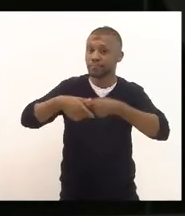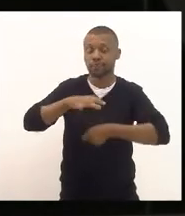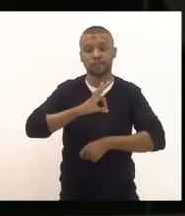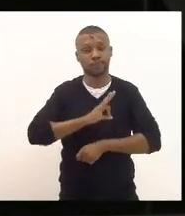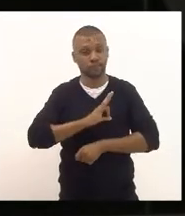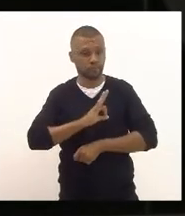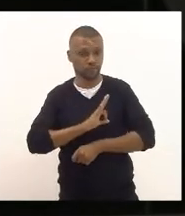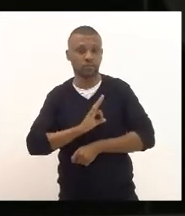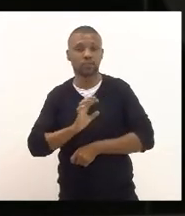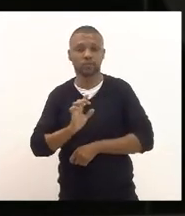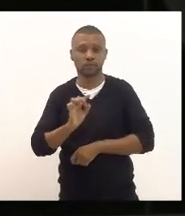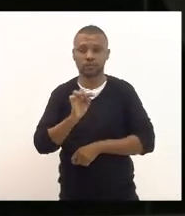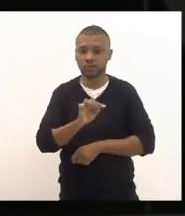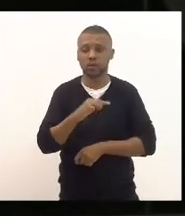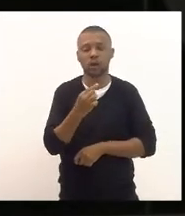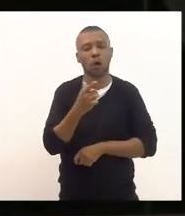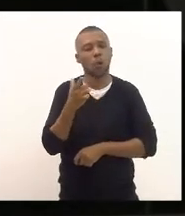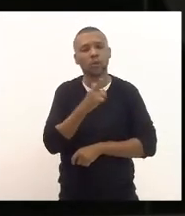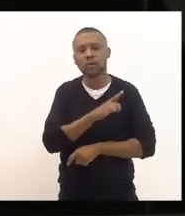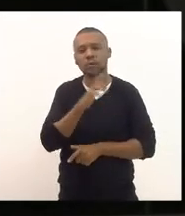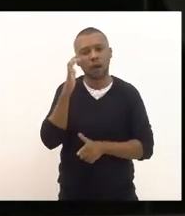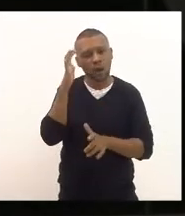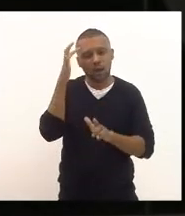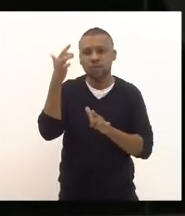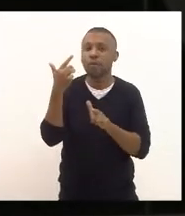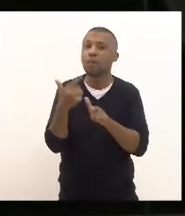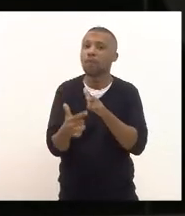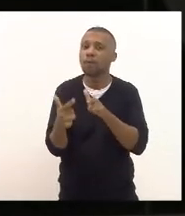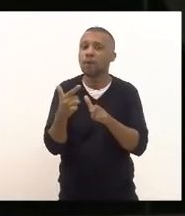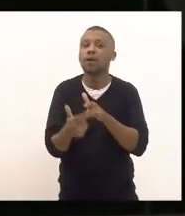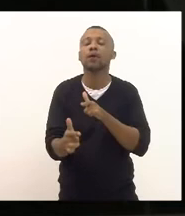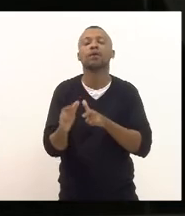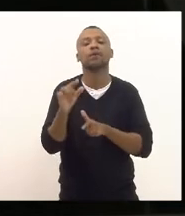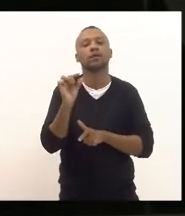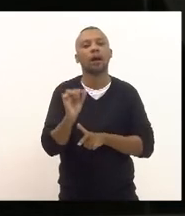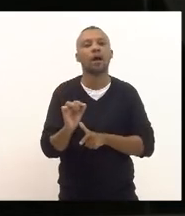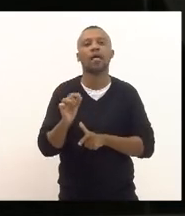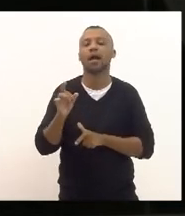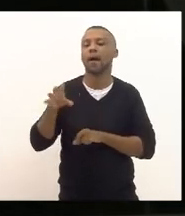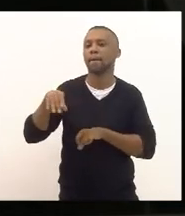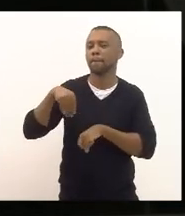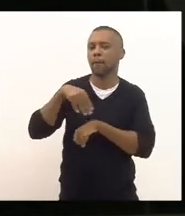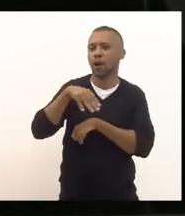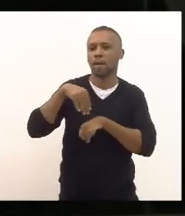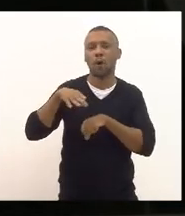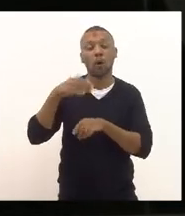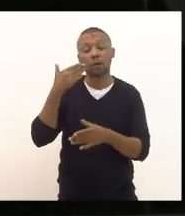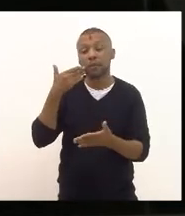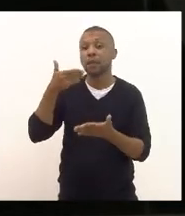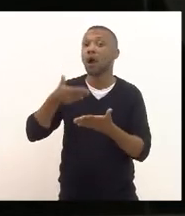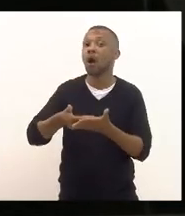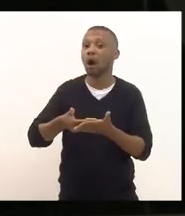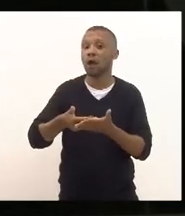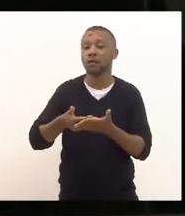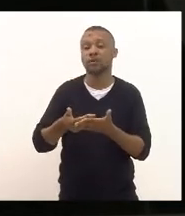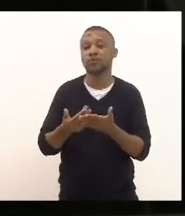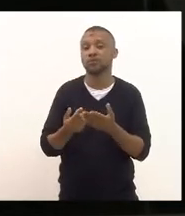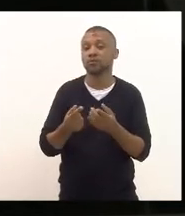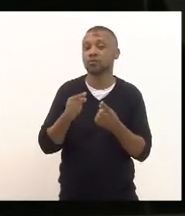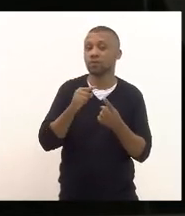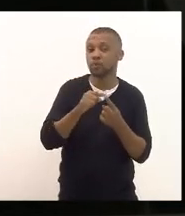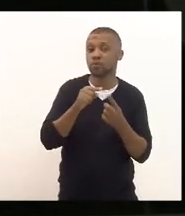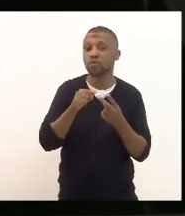conseguimos resolver que era a comunicação imediata de dois